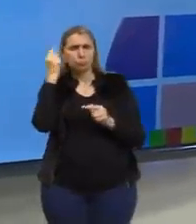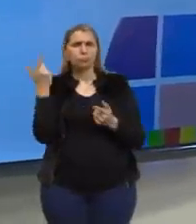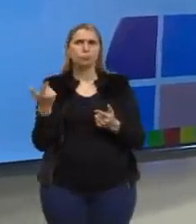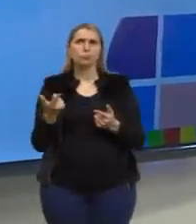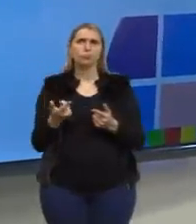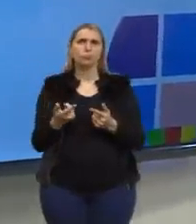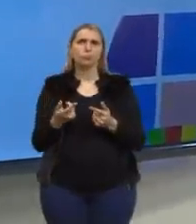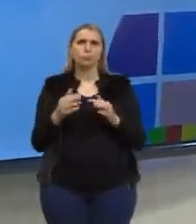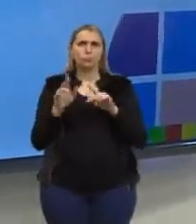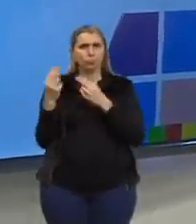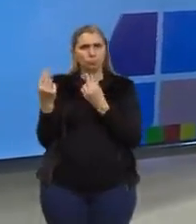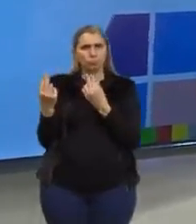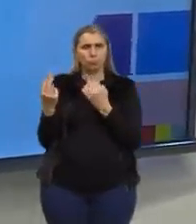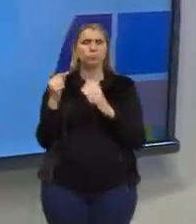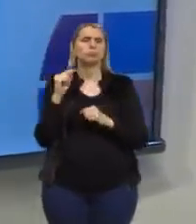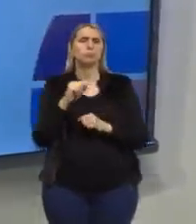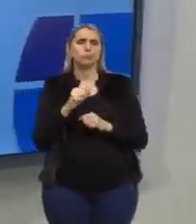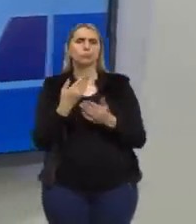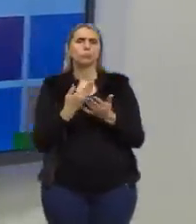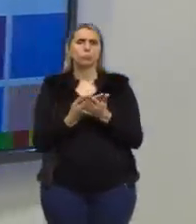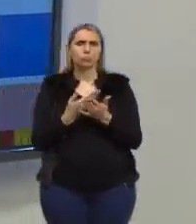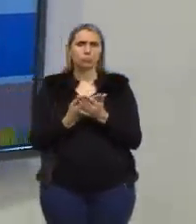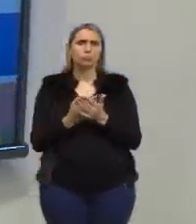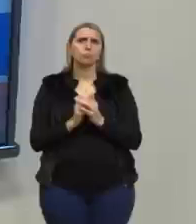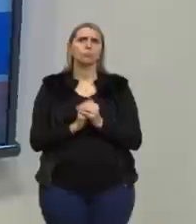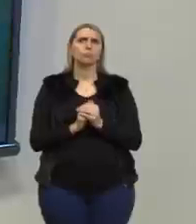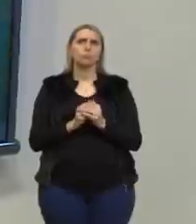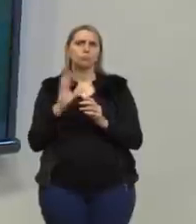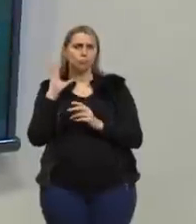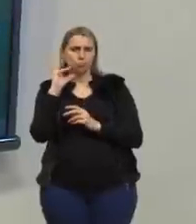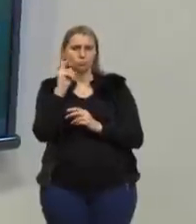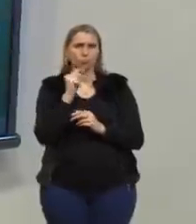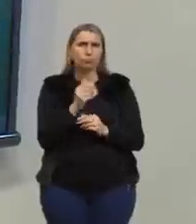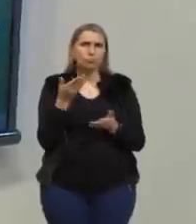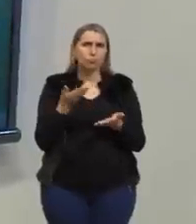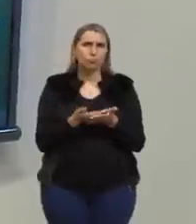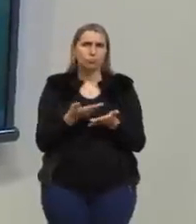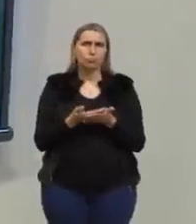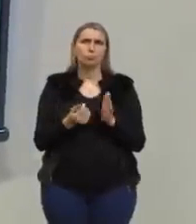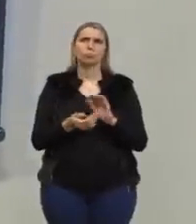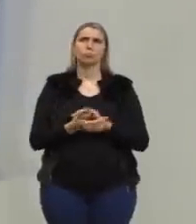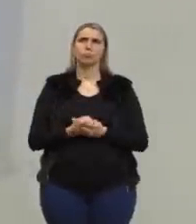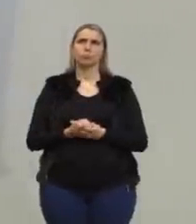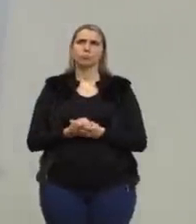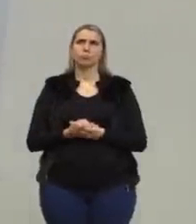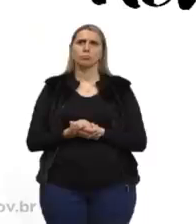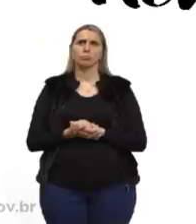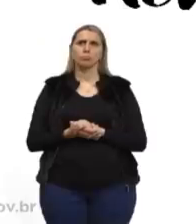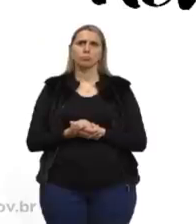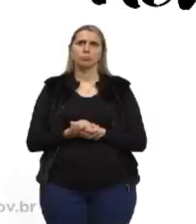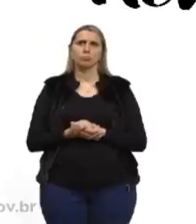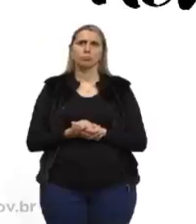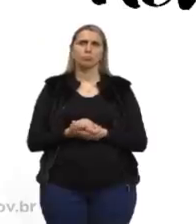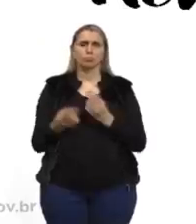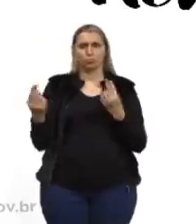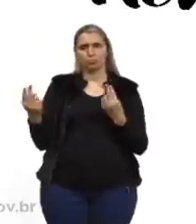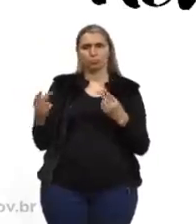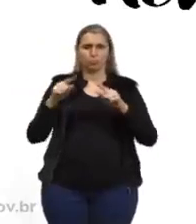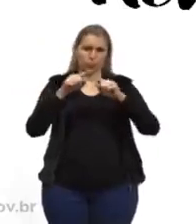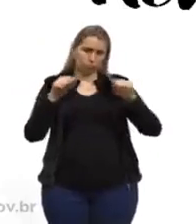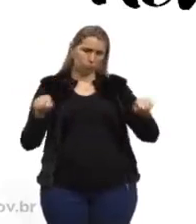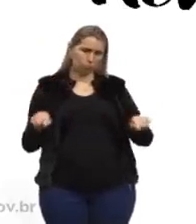de semelhança que a gente também vai dar uma relembrada aqui. Certo? Então, semelhança de triângulos, o que